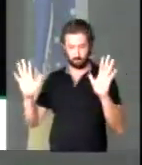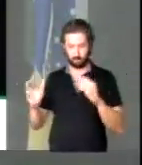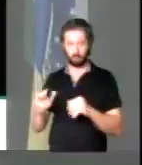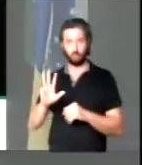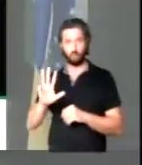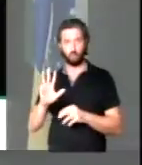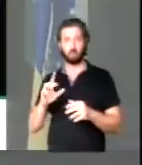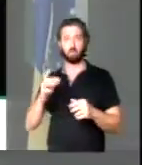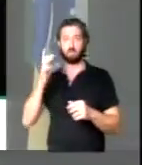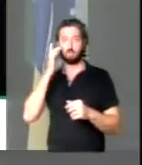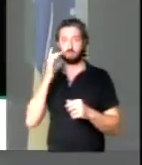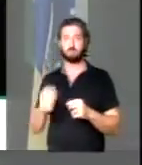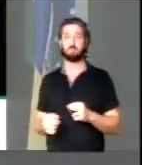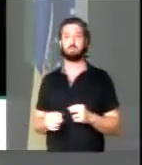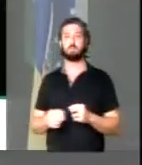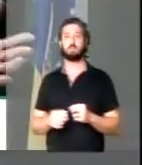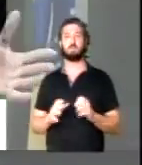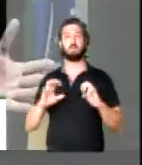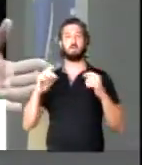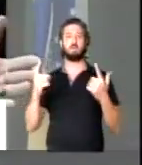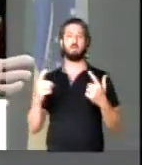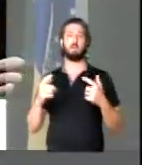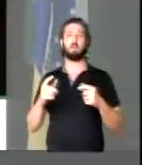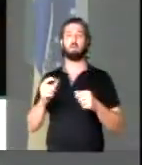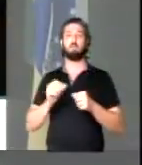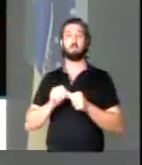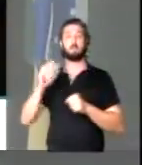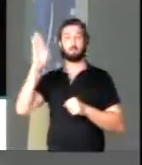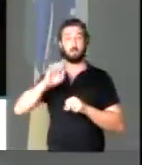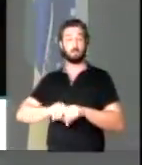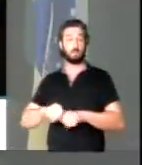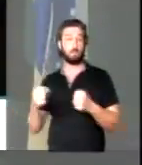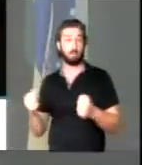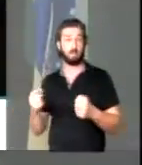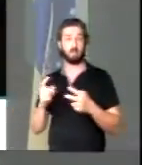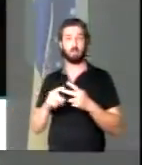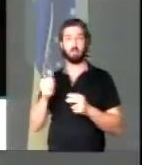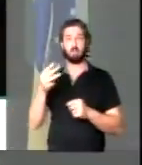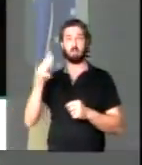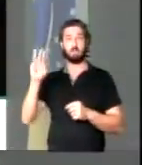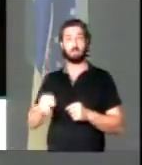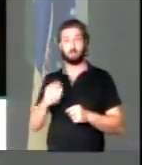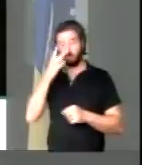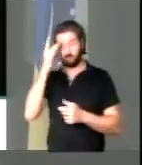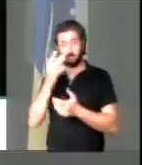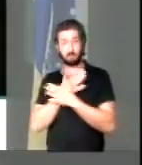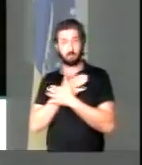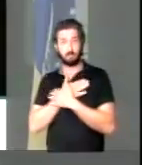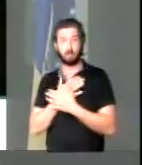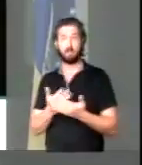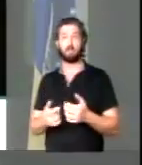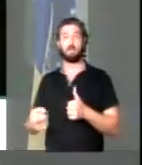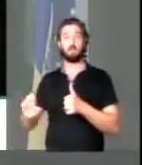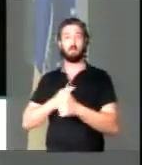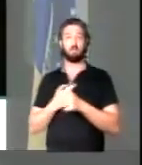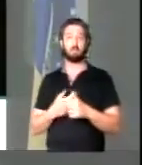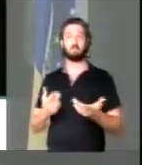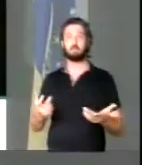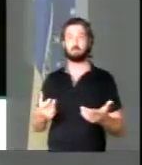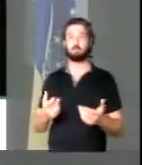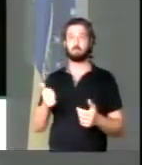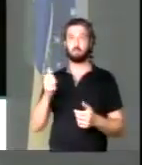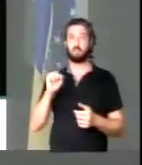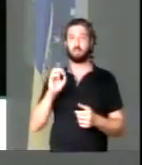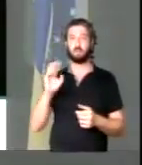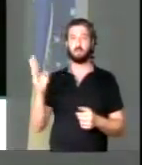governo Lula e o governo Dilma, é lógico que eles deixaram o Brasil quebrado, 13 milhões de desemprego e um déficit de mais